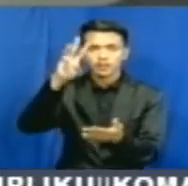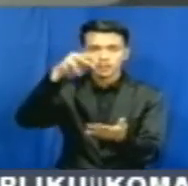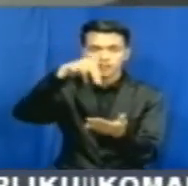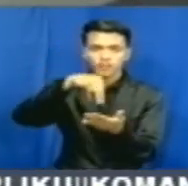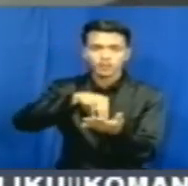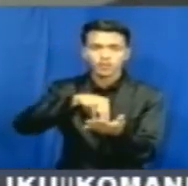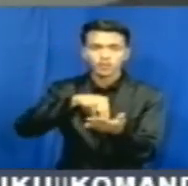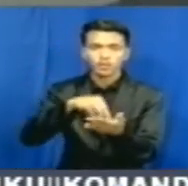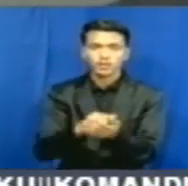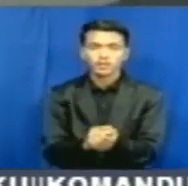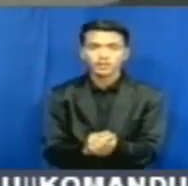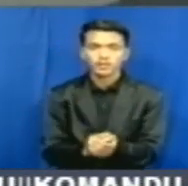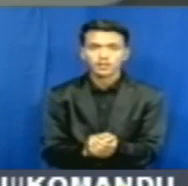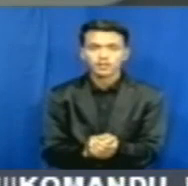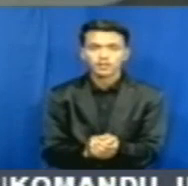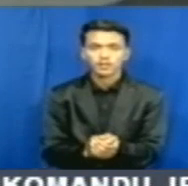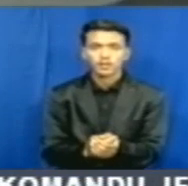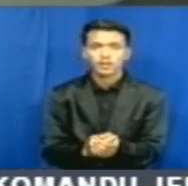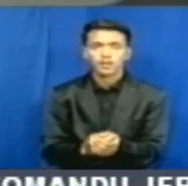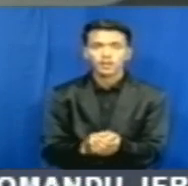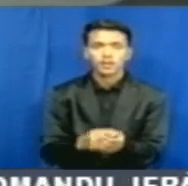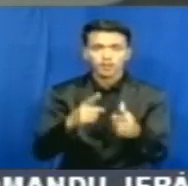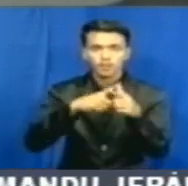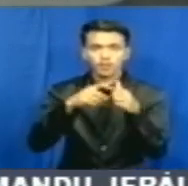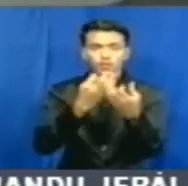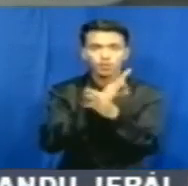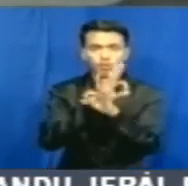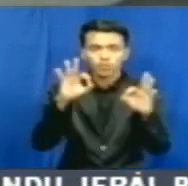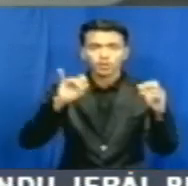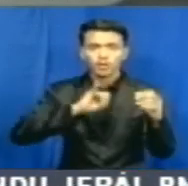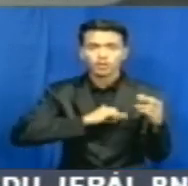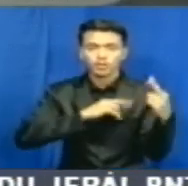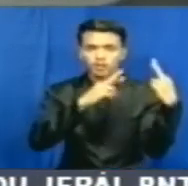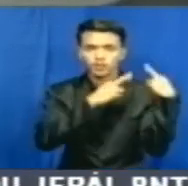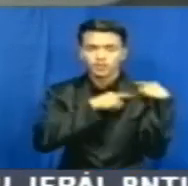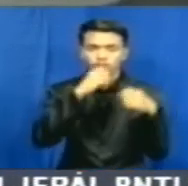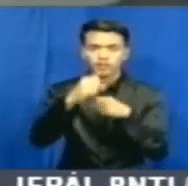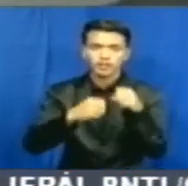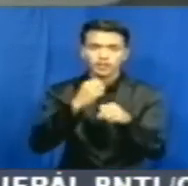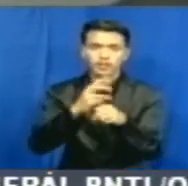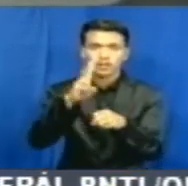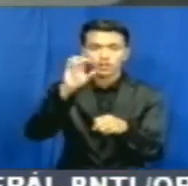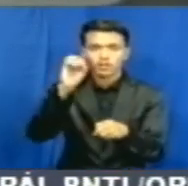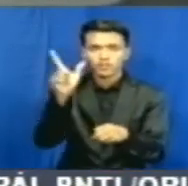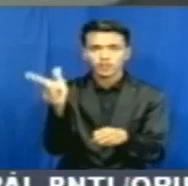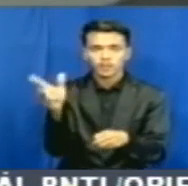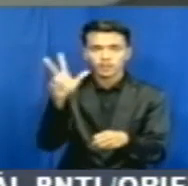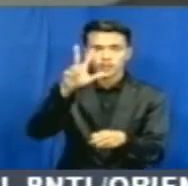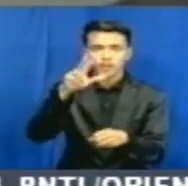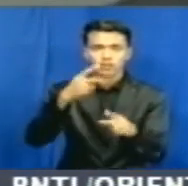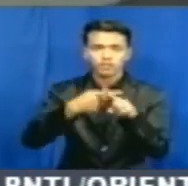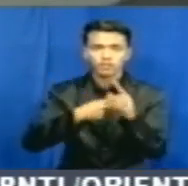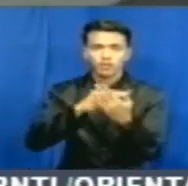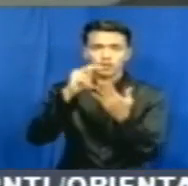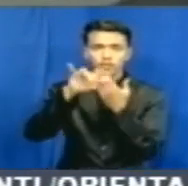outra atendente vai ter bot, molo que remata o mandato 2023. Fulano Maia remata o mandato, o orçamento tem